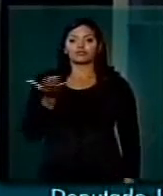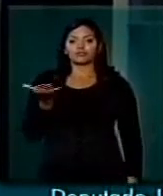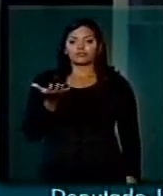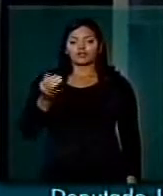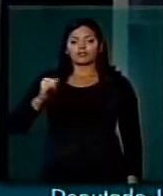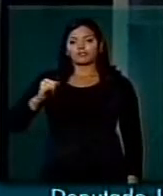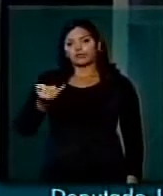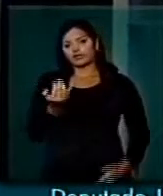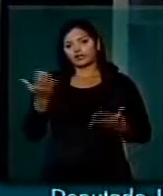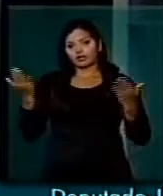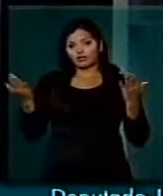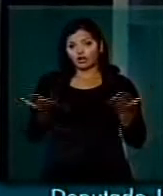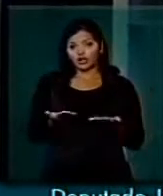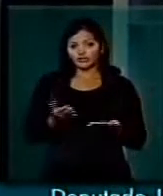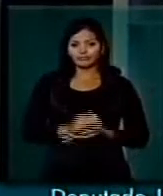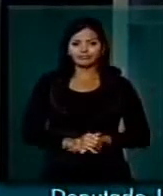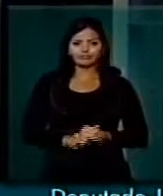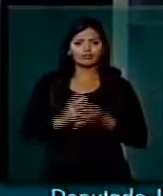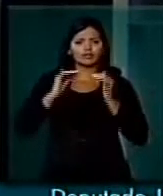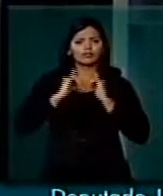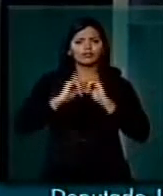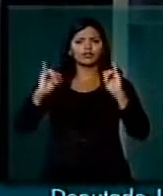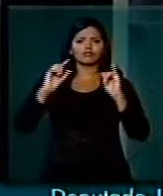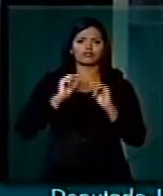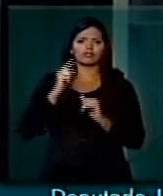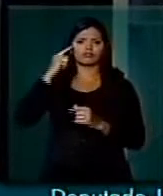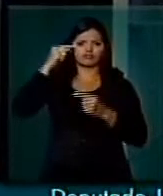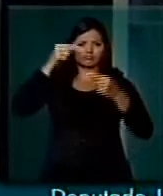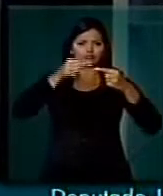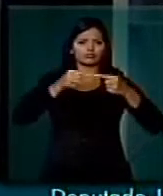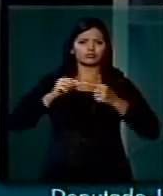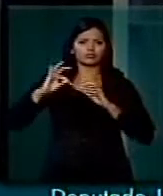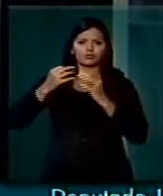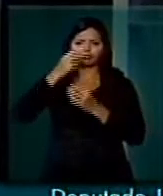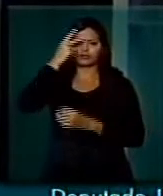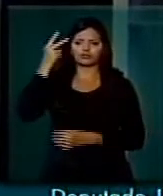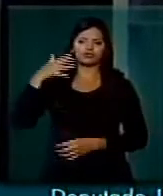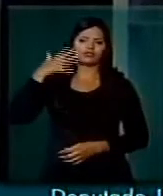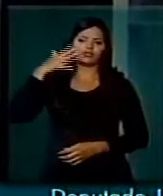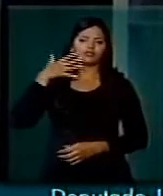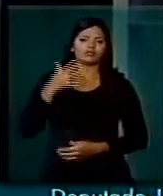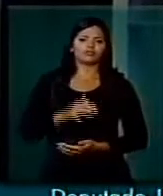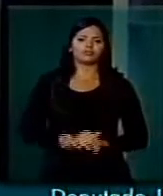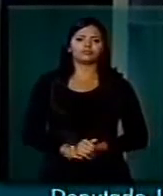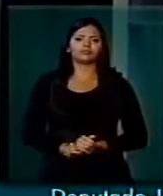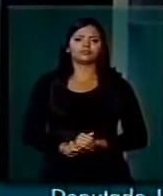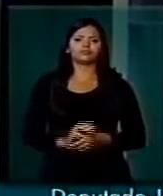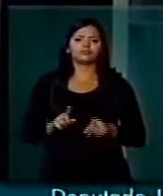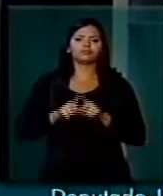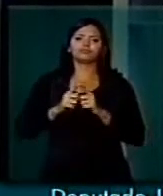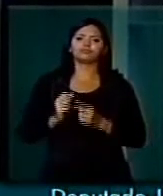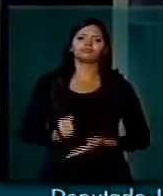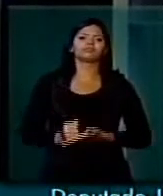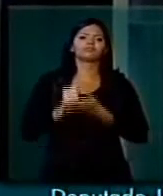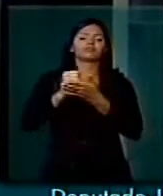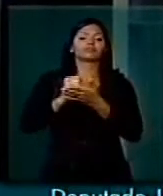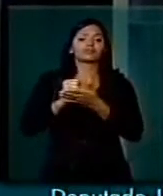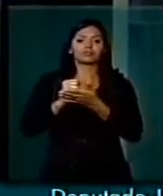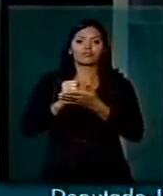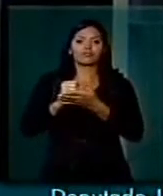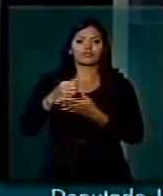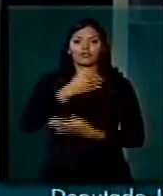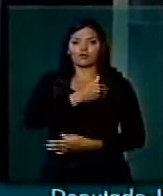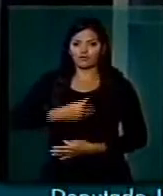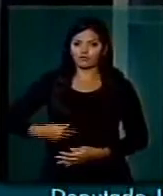instante para dizer que me associo a todos aqueles que vieram aqui manifestar o apoio a essa mensagem